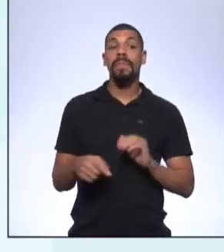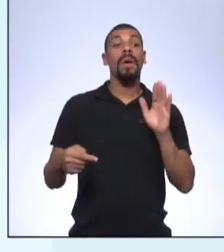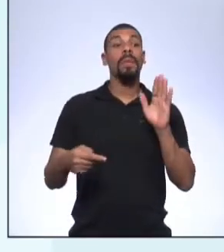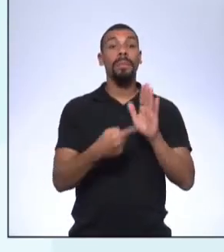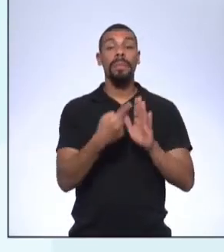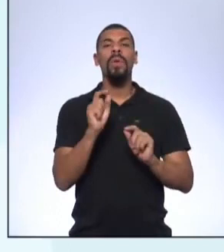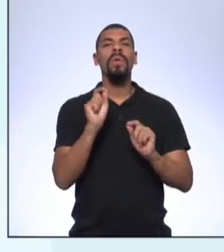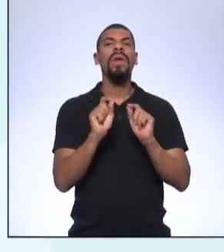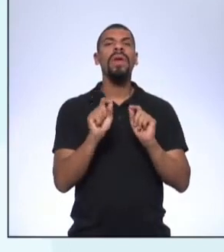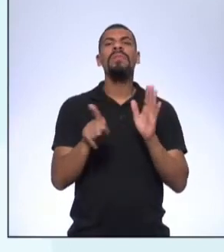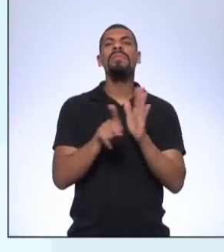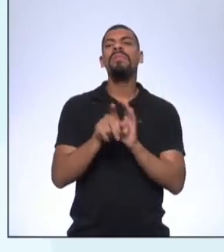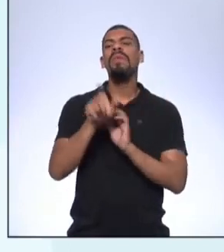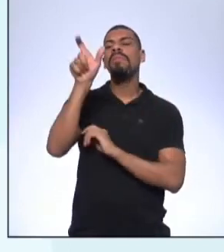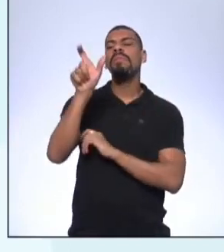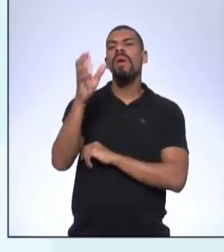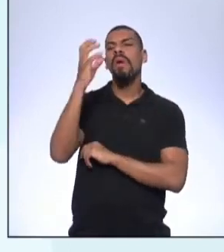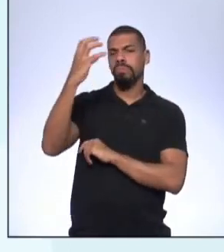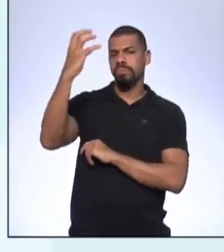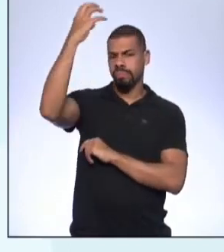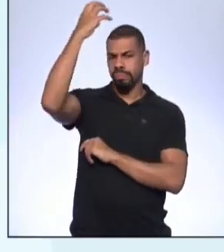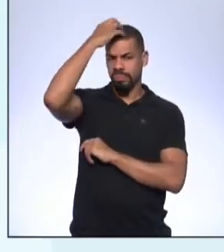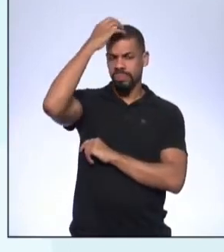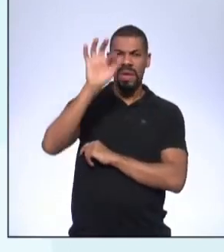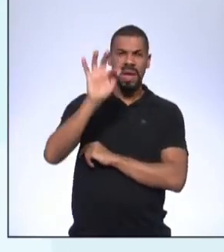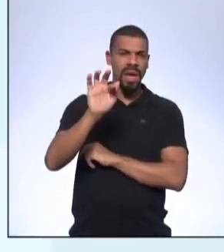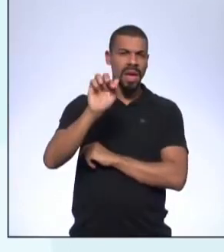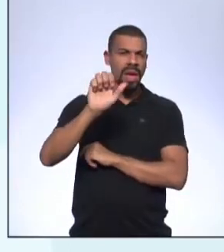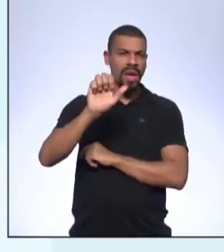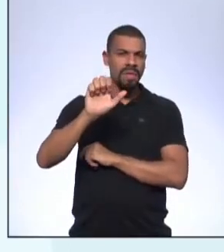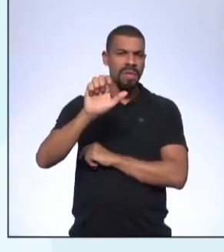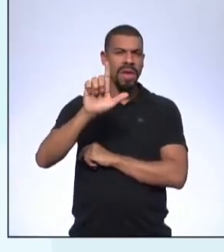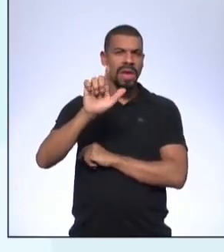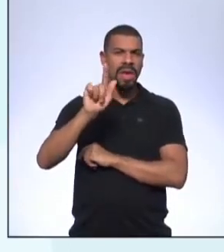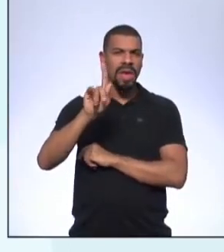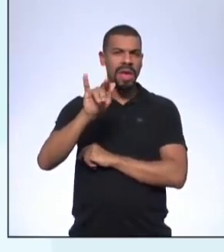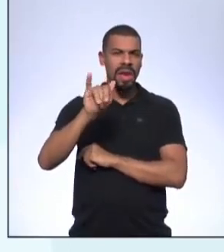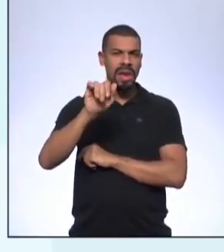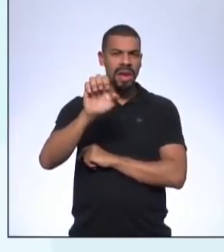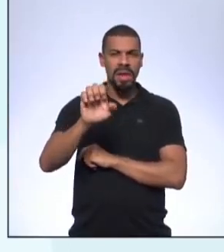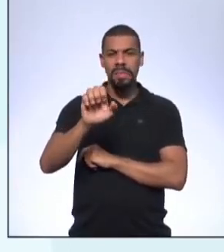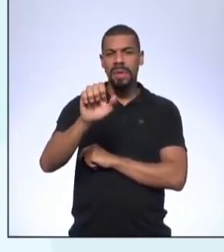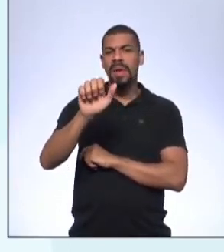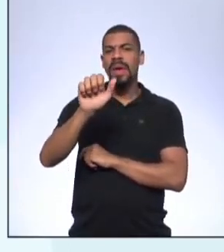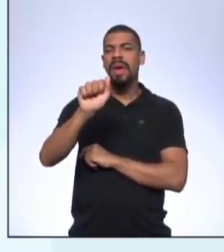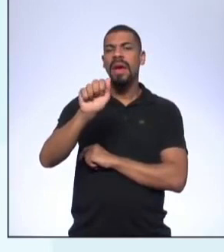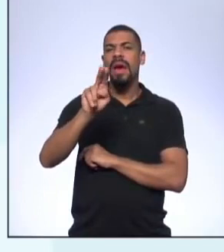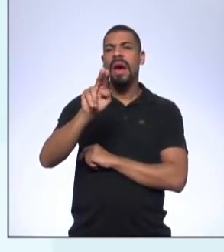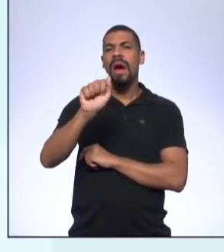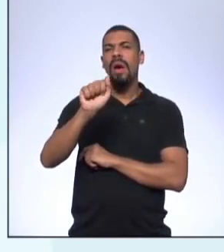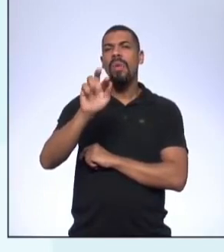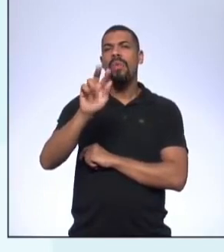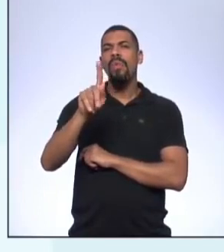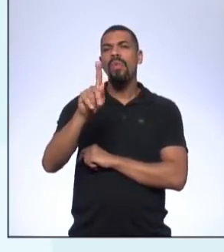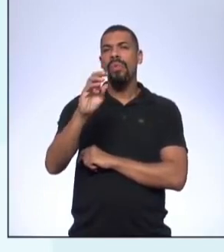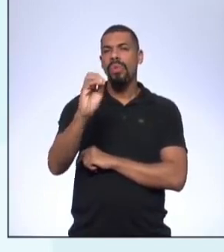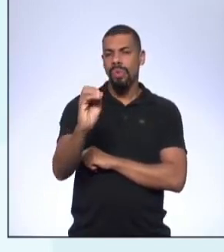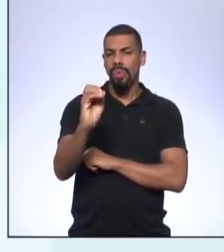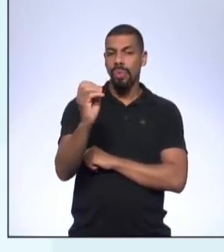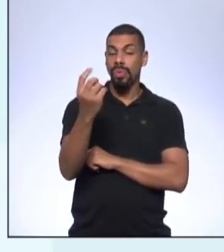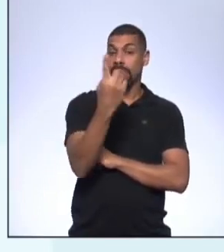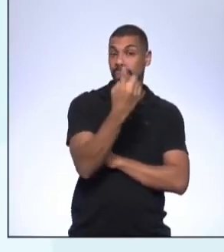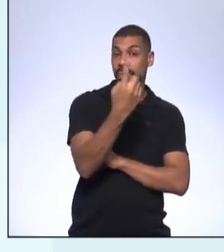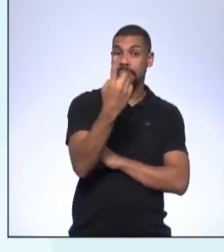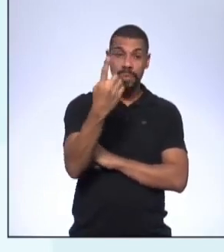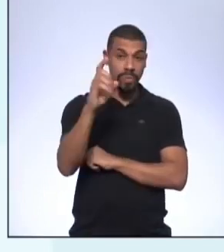papel do rei Filipe Augusto, 1180 a 1223. Então, esse cara foi que deu o pontapé